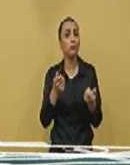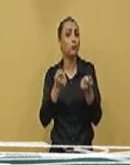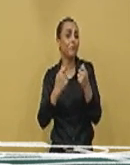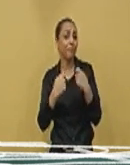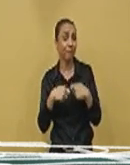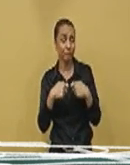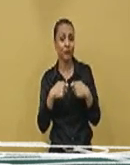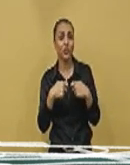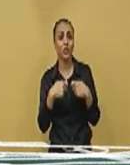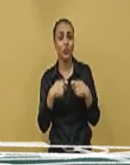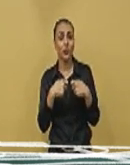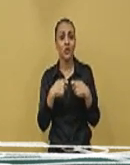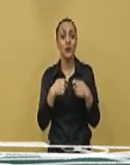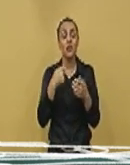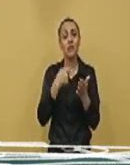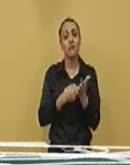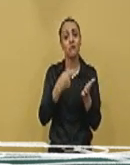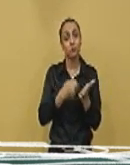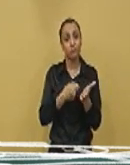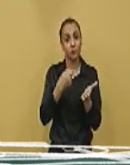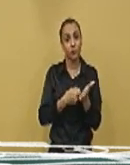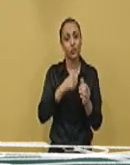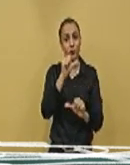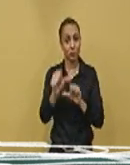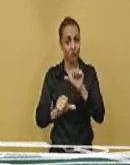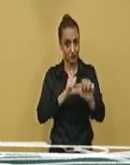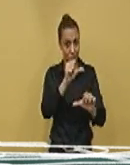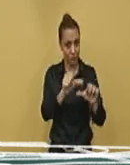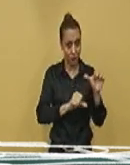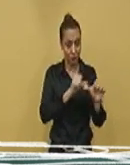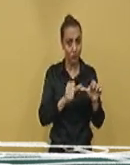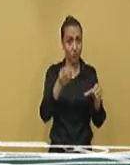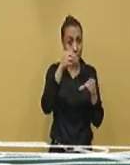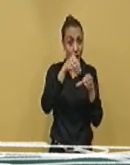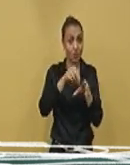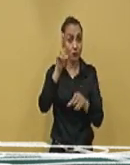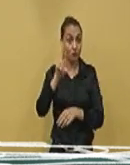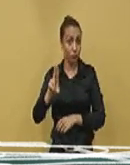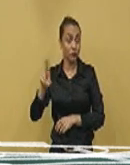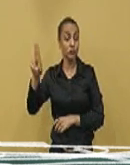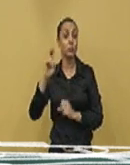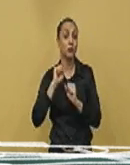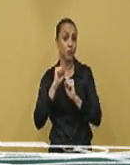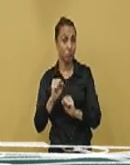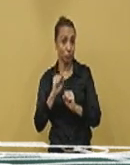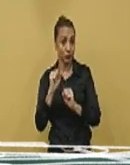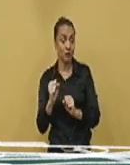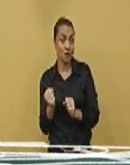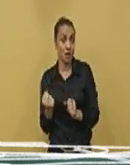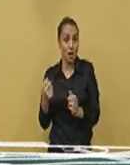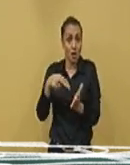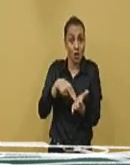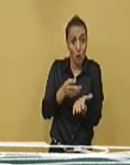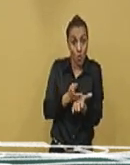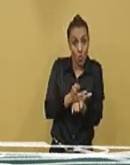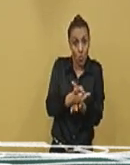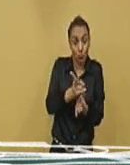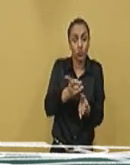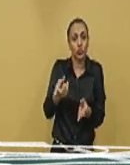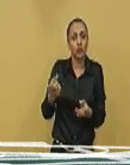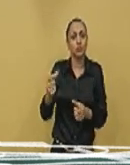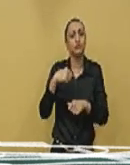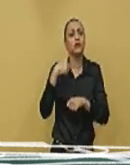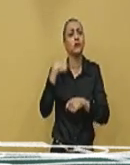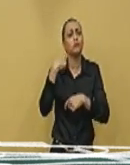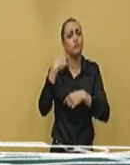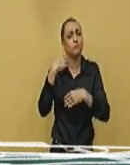que impõem a mudança das normativas na universidade para que ela possa se reposicionar perante os seus